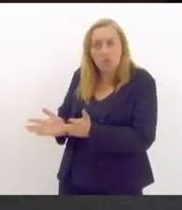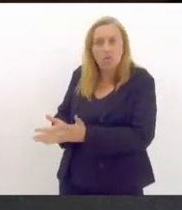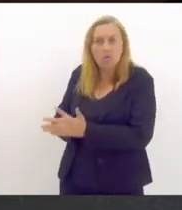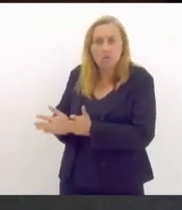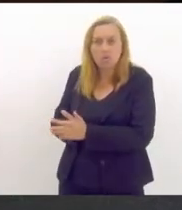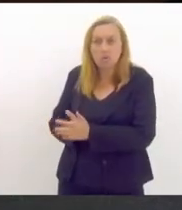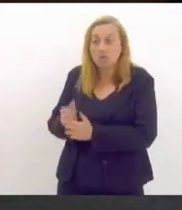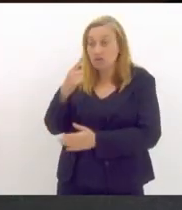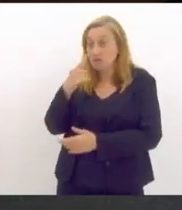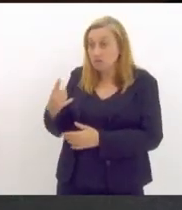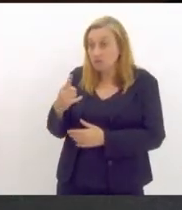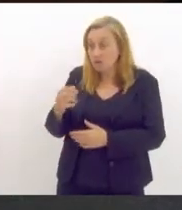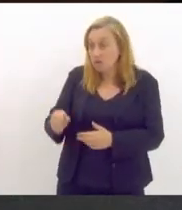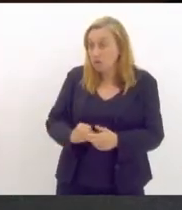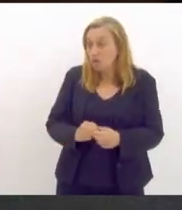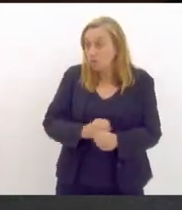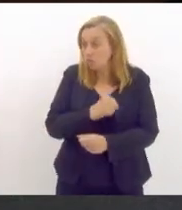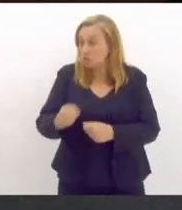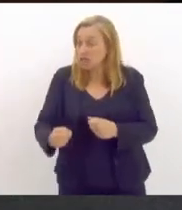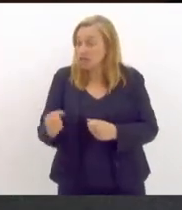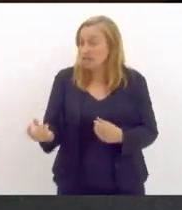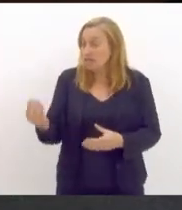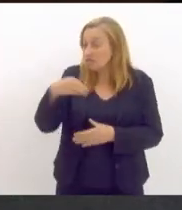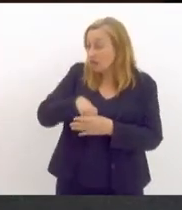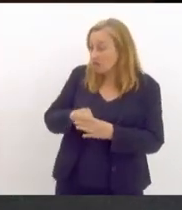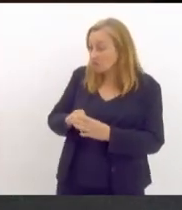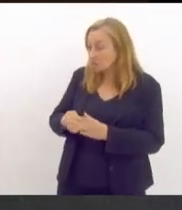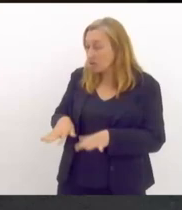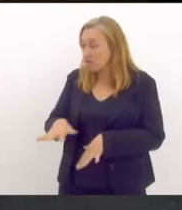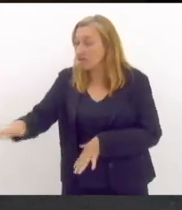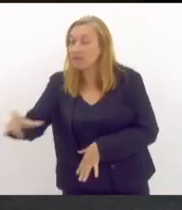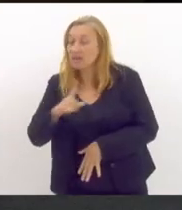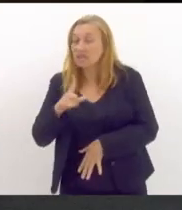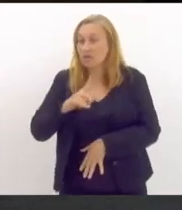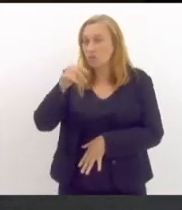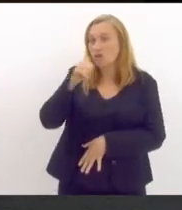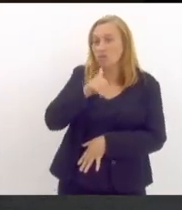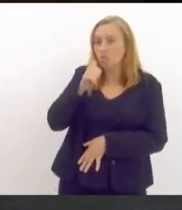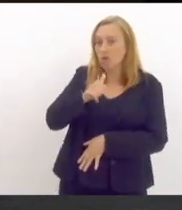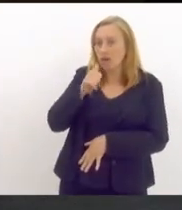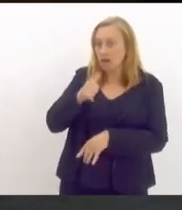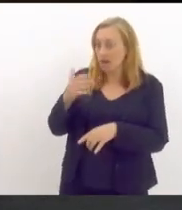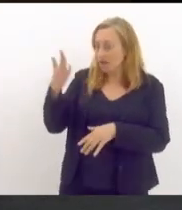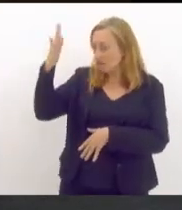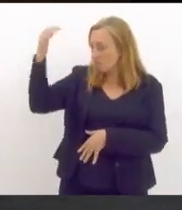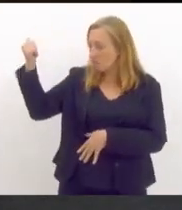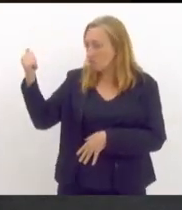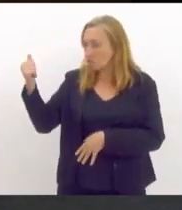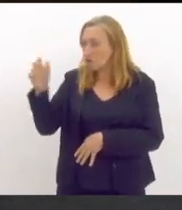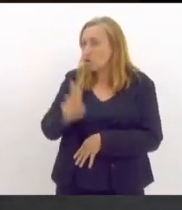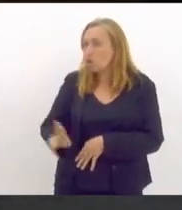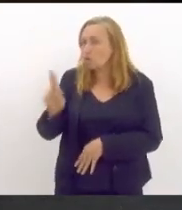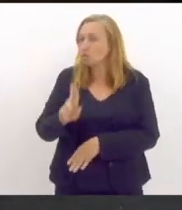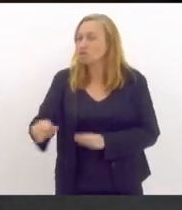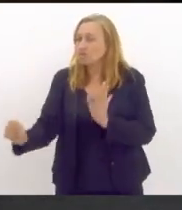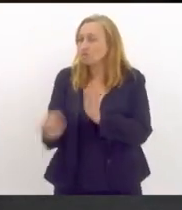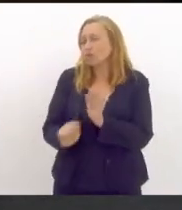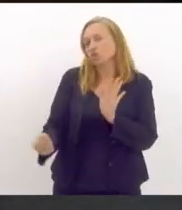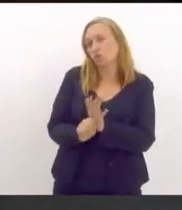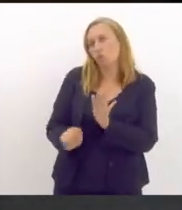Paralelo inteiro dentro de uma favela e ainda tem uma artista consagrada fazendo apologia ao uso a comercialização